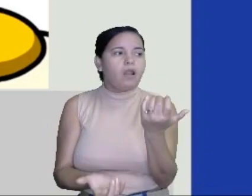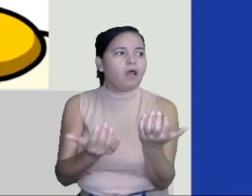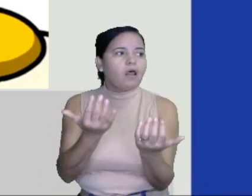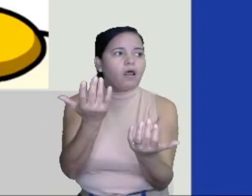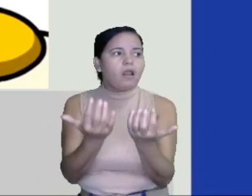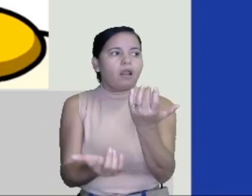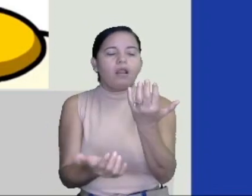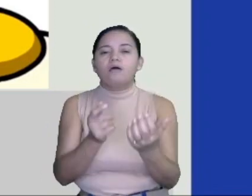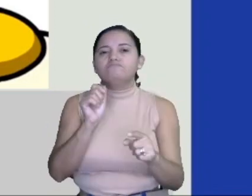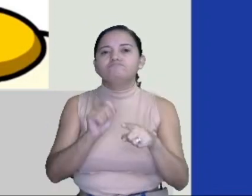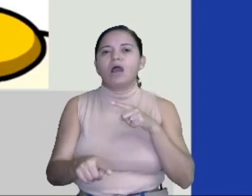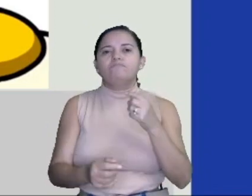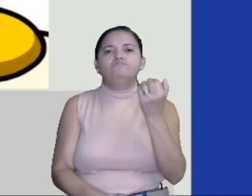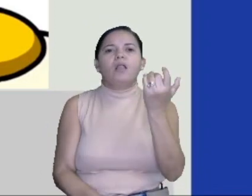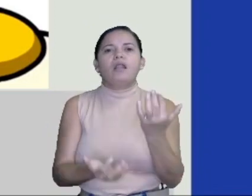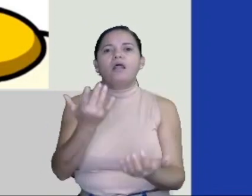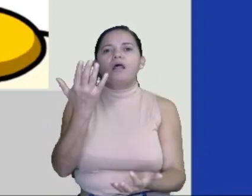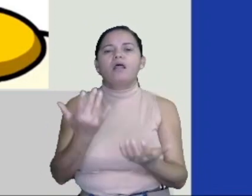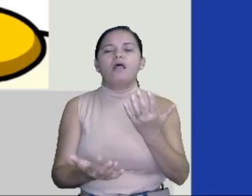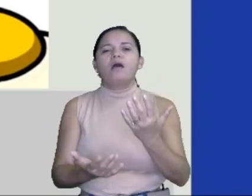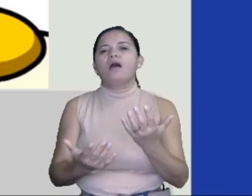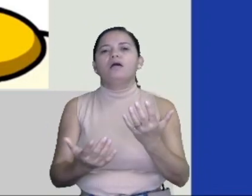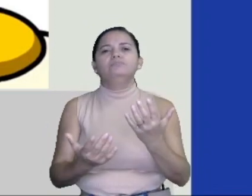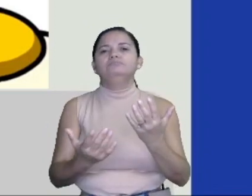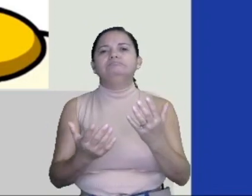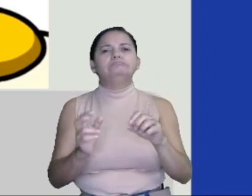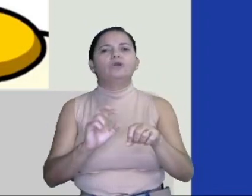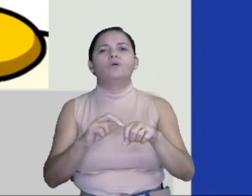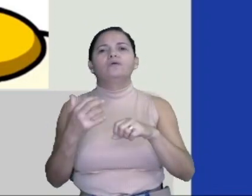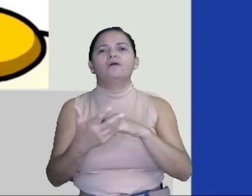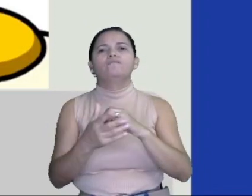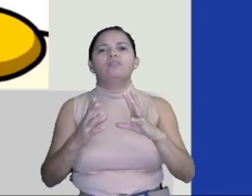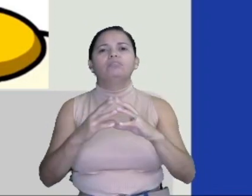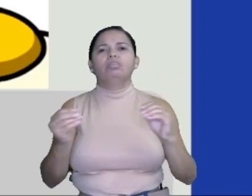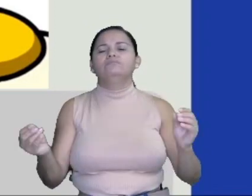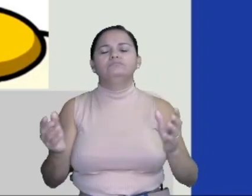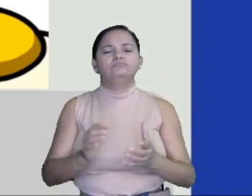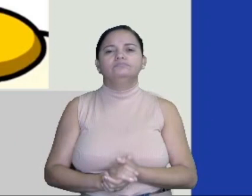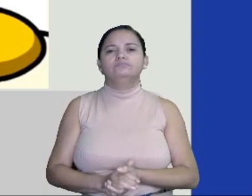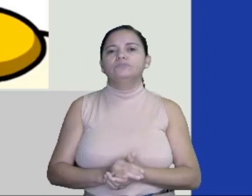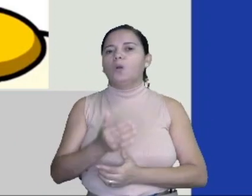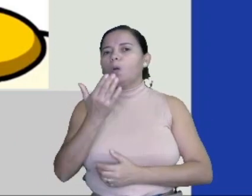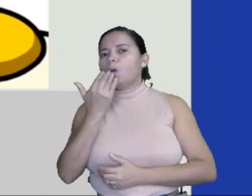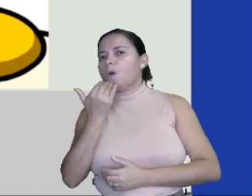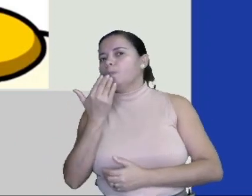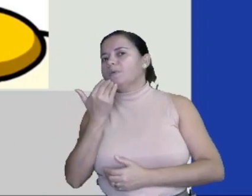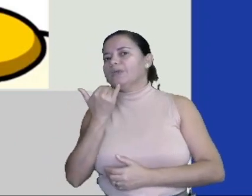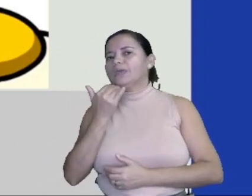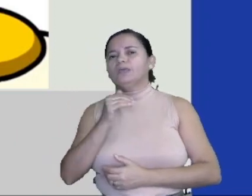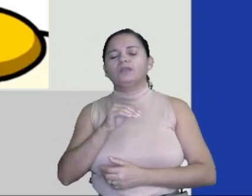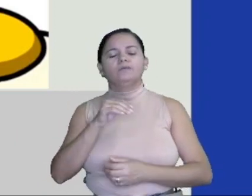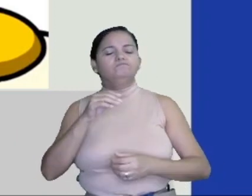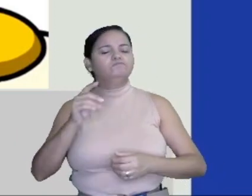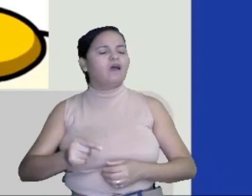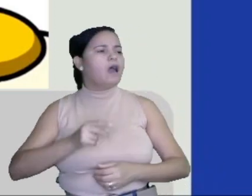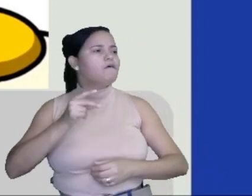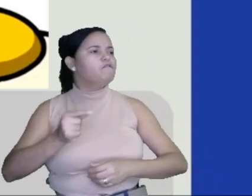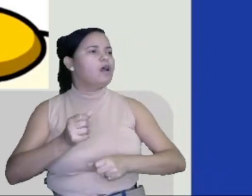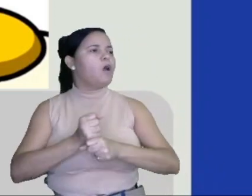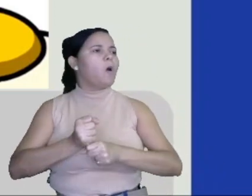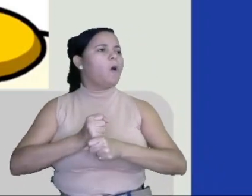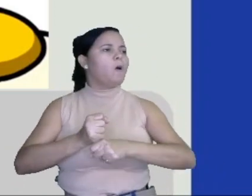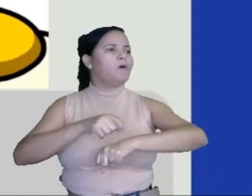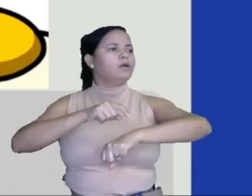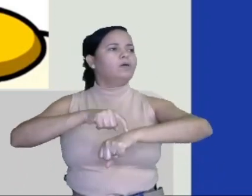de vez o coronavírus, tá? Alimentos fritos e cozidos ou assados, ali no cozimento, aquele tempo que ele vai passar